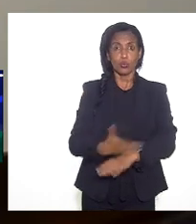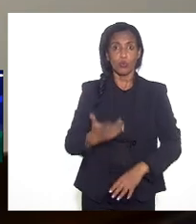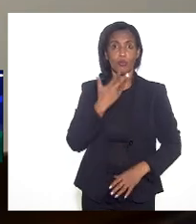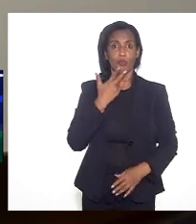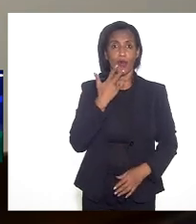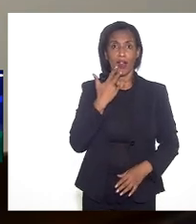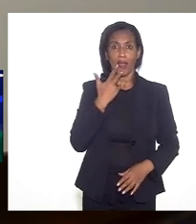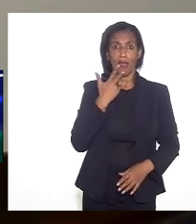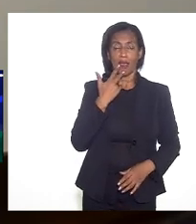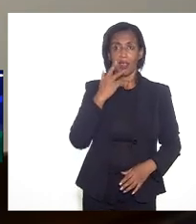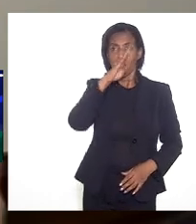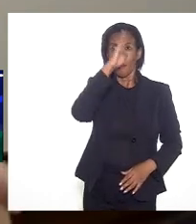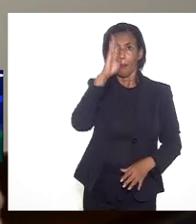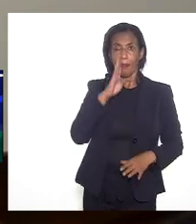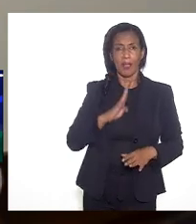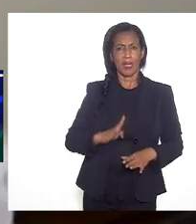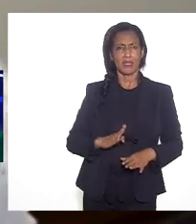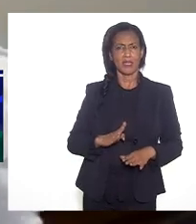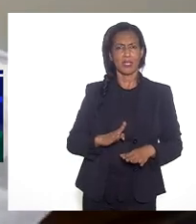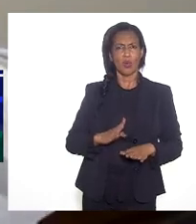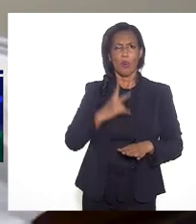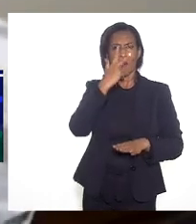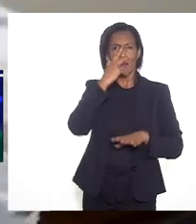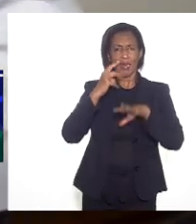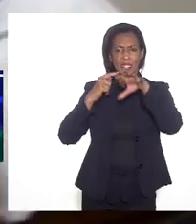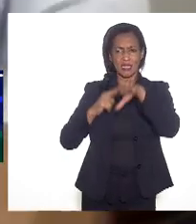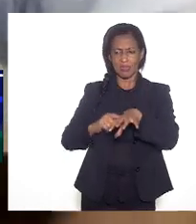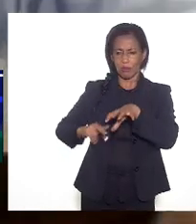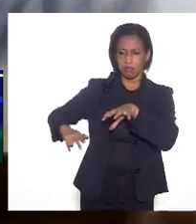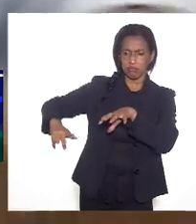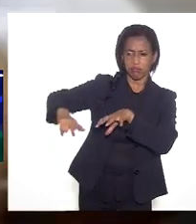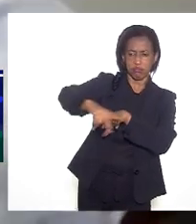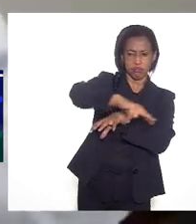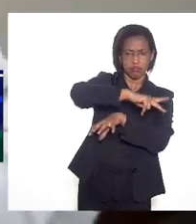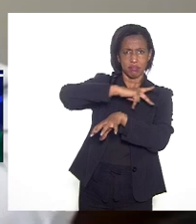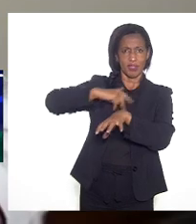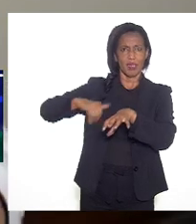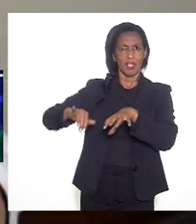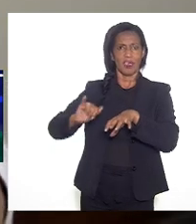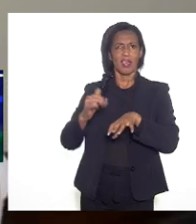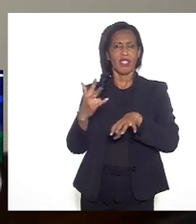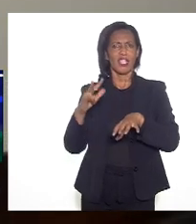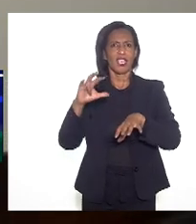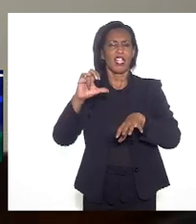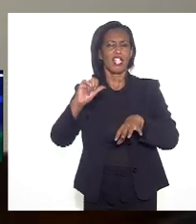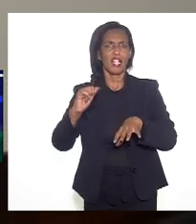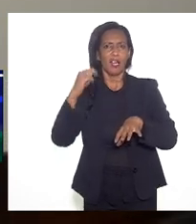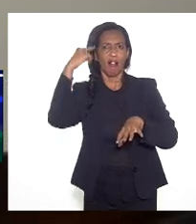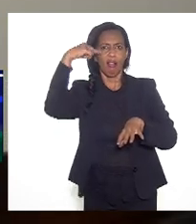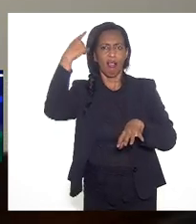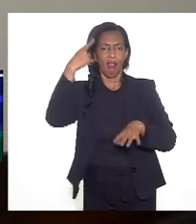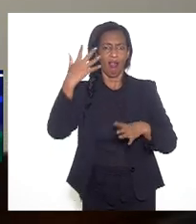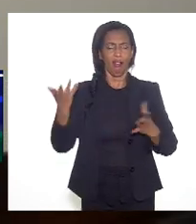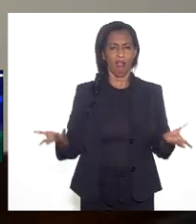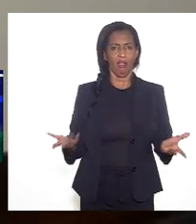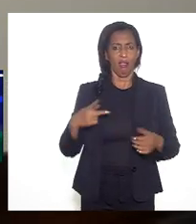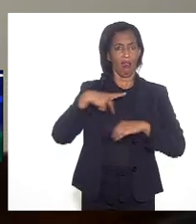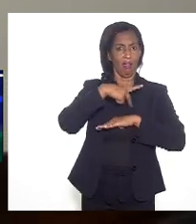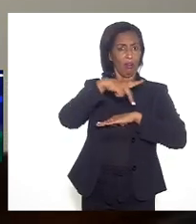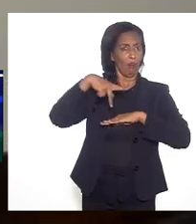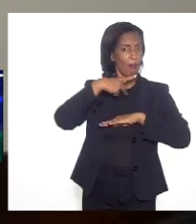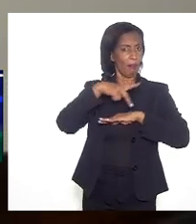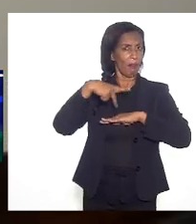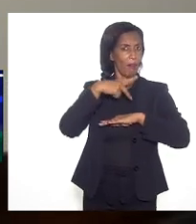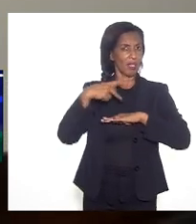uma ilha de lusofonia cercada de hispanofonia por todos os lados, né? O Brasil é um país central